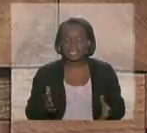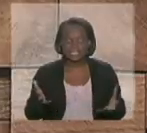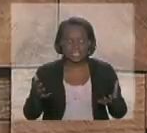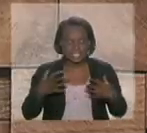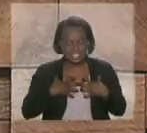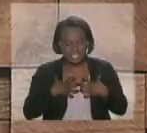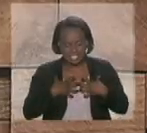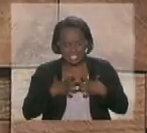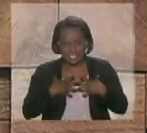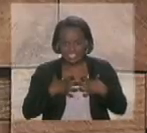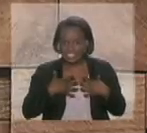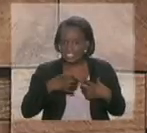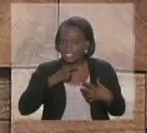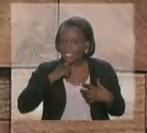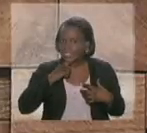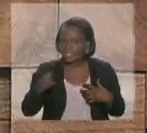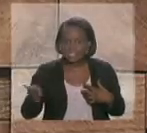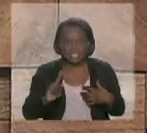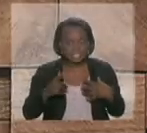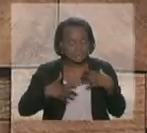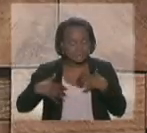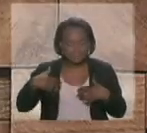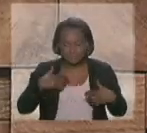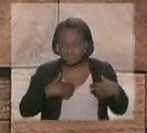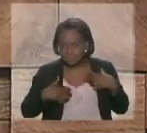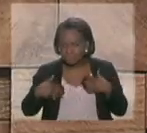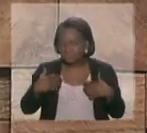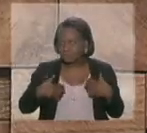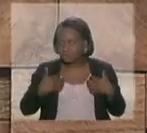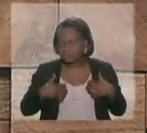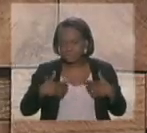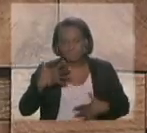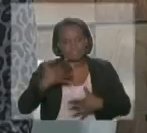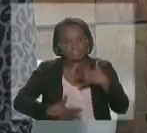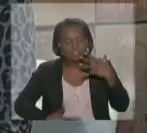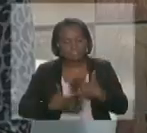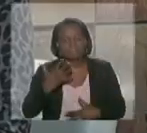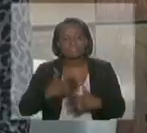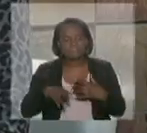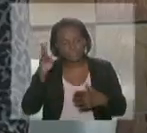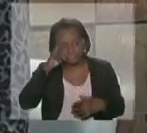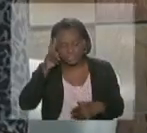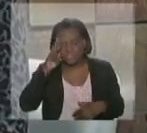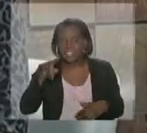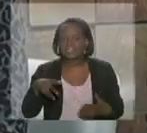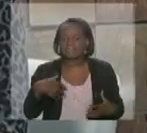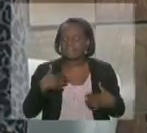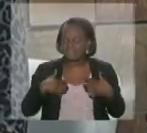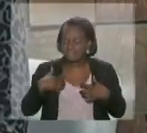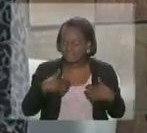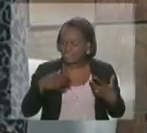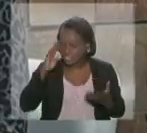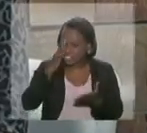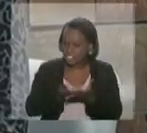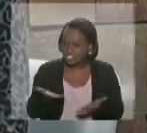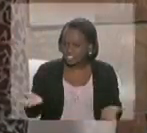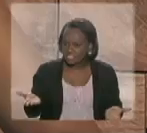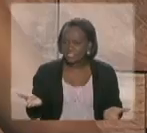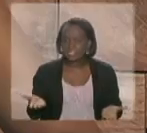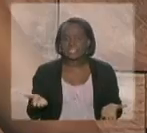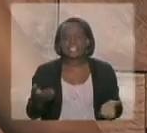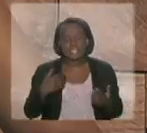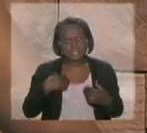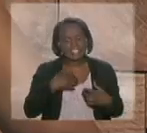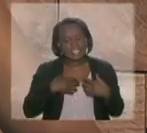Olha a pessoa não conseguiu lidar com isso você ficou frustrada com essa história fiquei você acredita